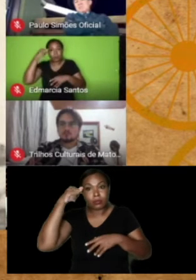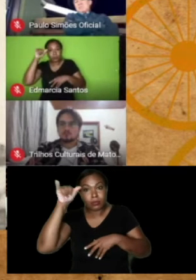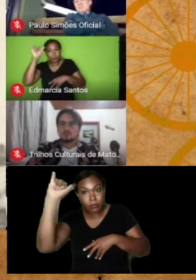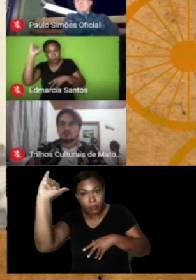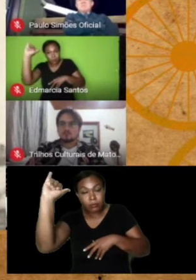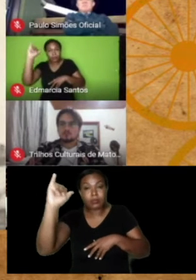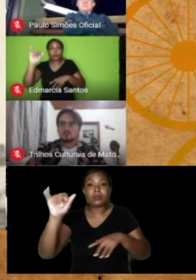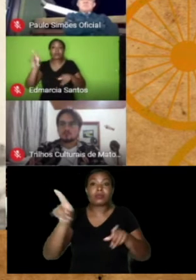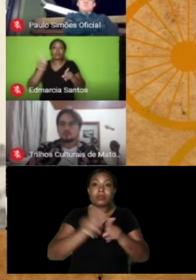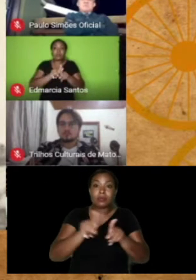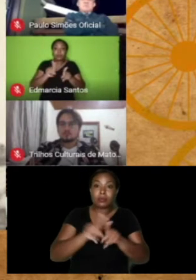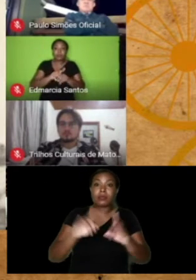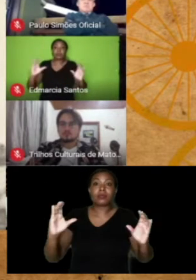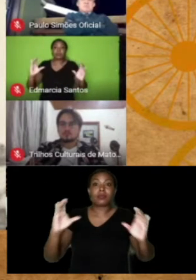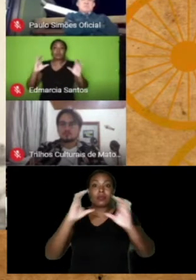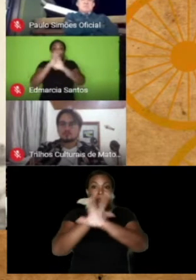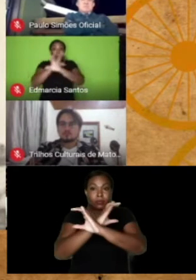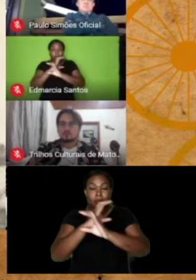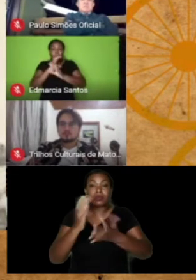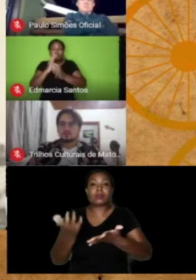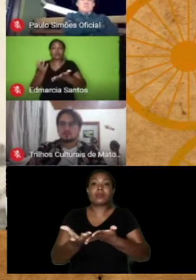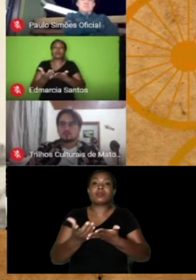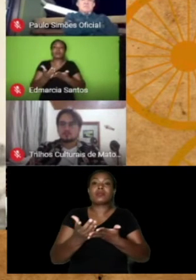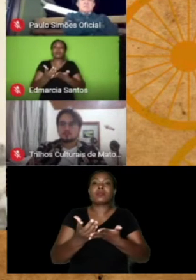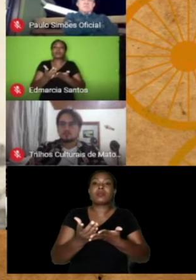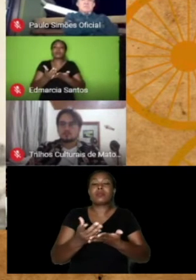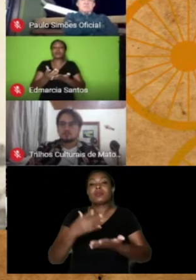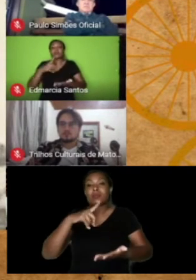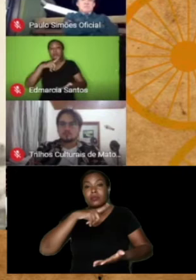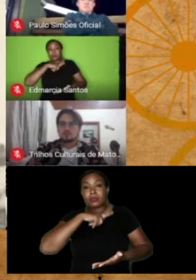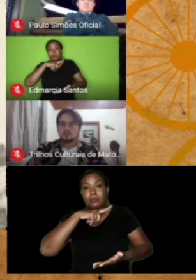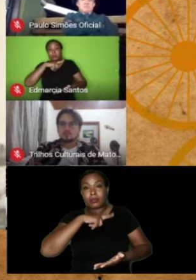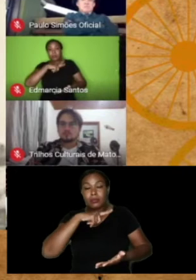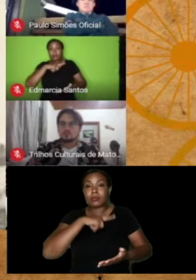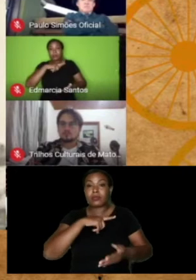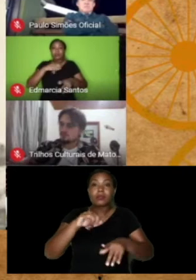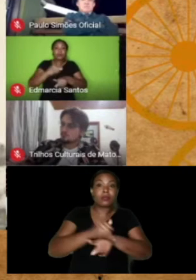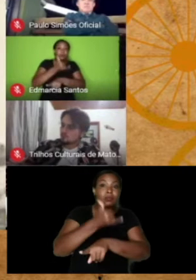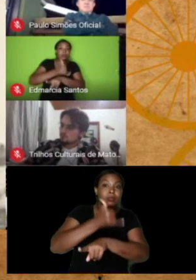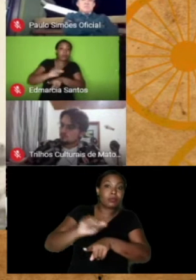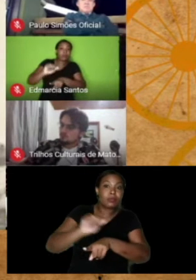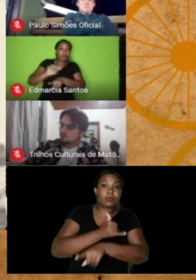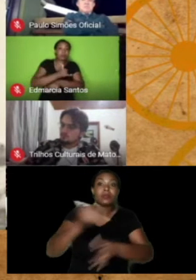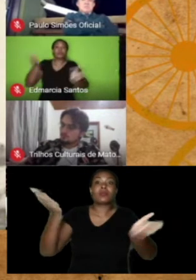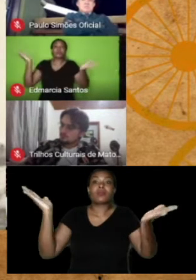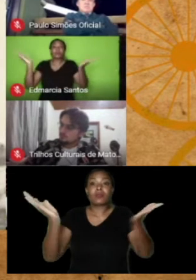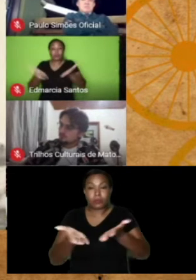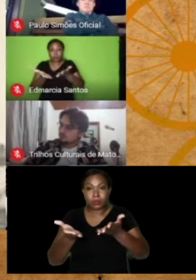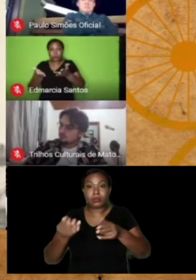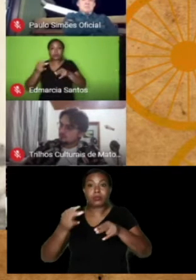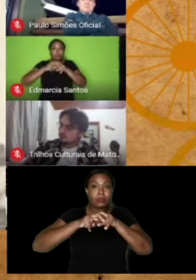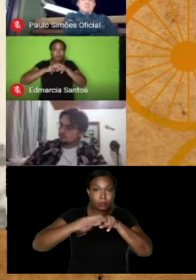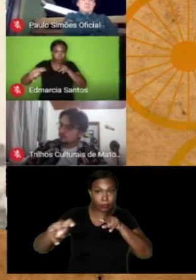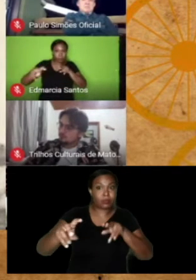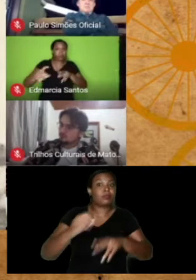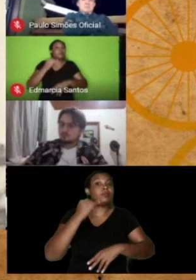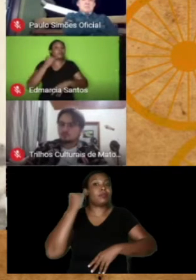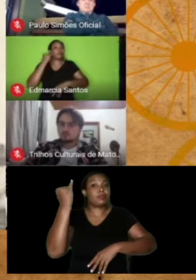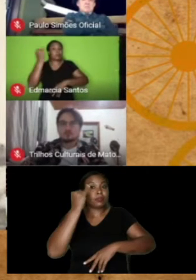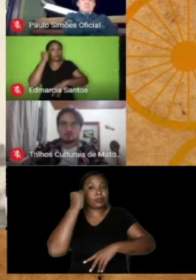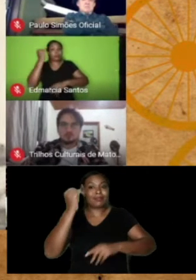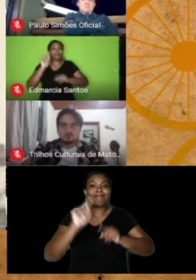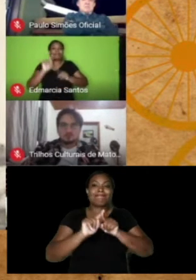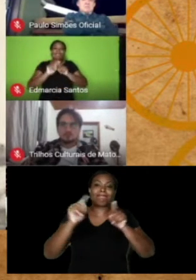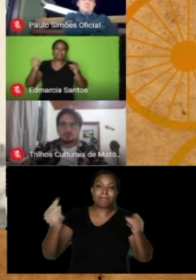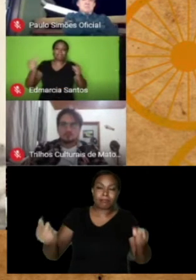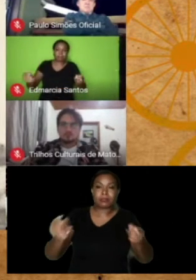ficaria completamente comprometida se nós não tivéssemos a logística hoje da ferrovia. Mas,